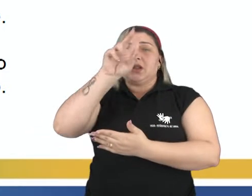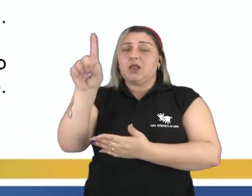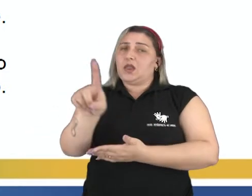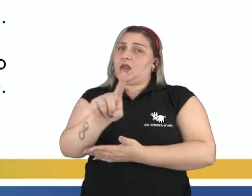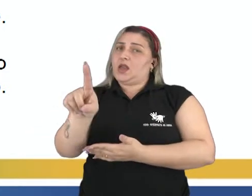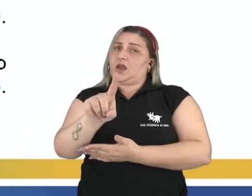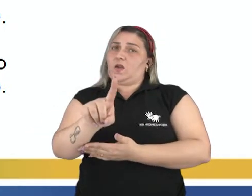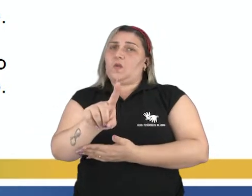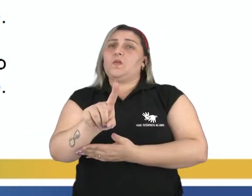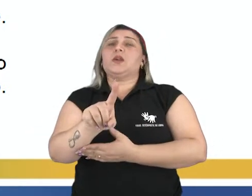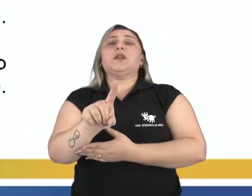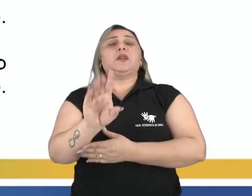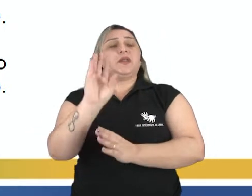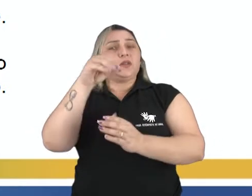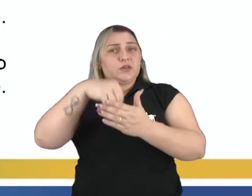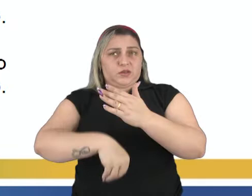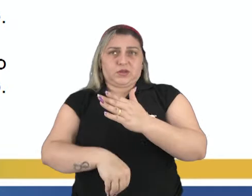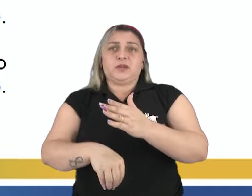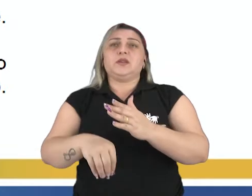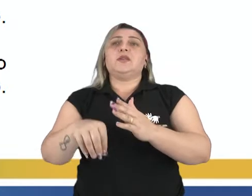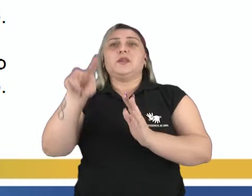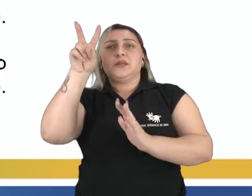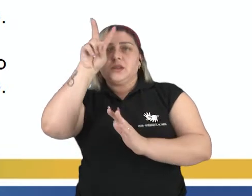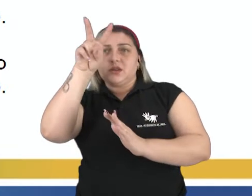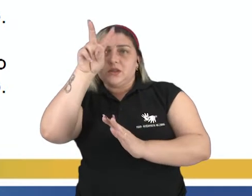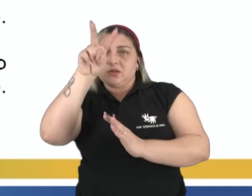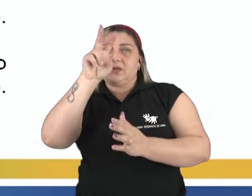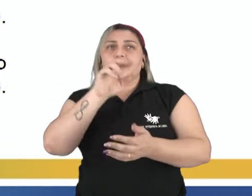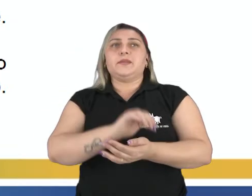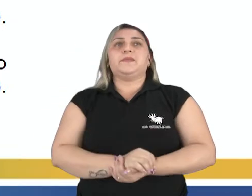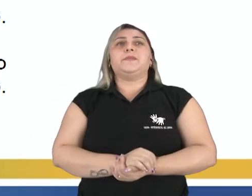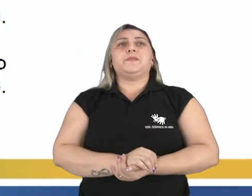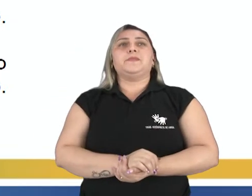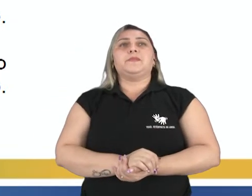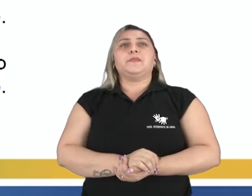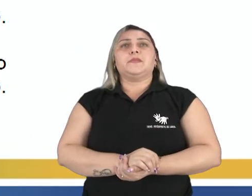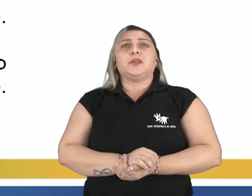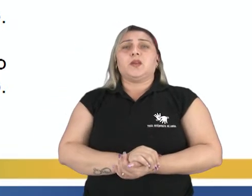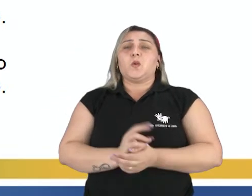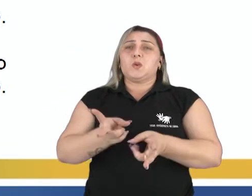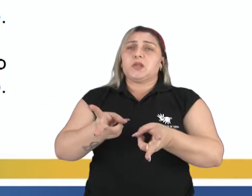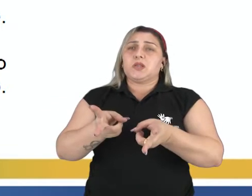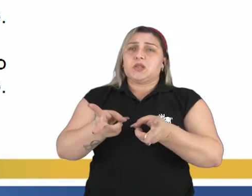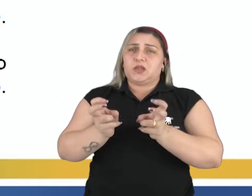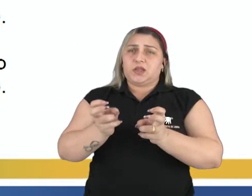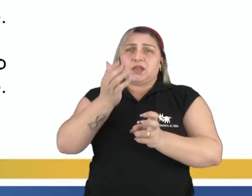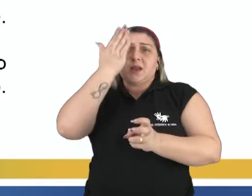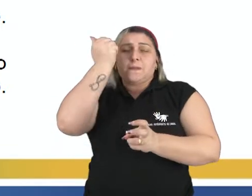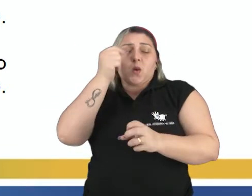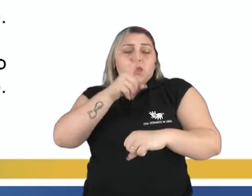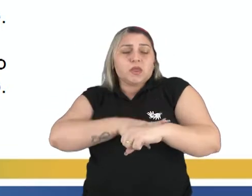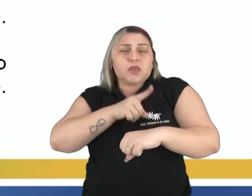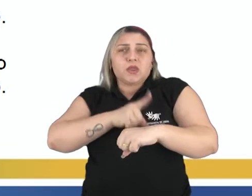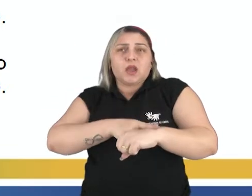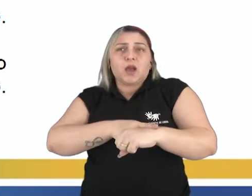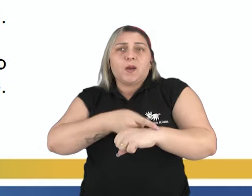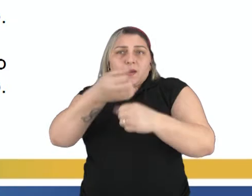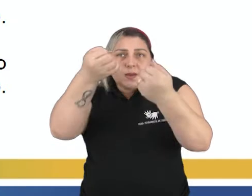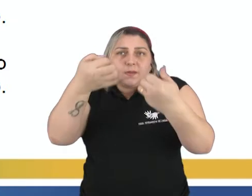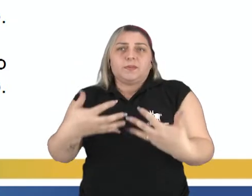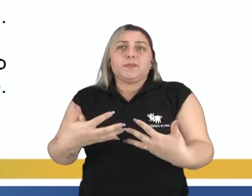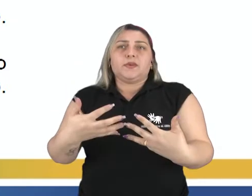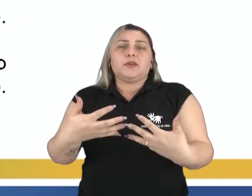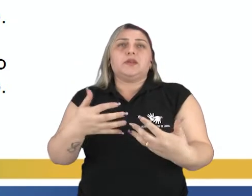não é assim e implicitamente dentro da história de uma forma lei que a gente consiga identificar o tempo que ela está sendo